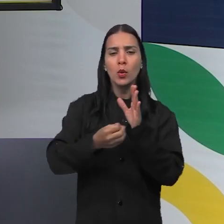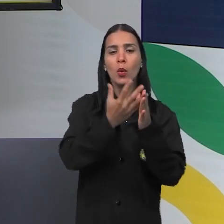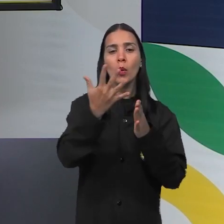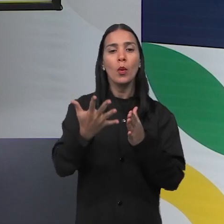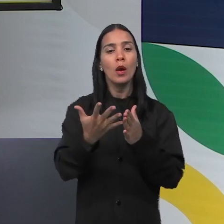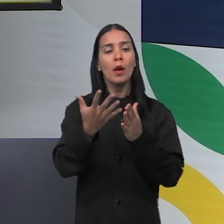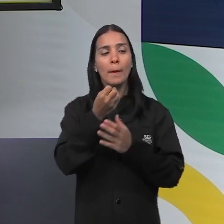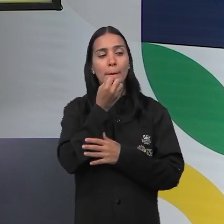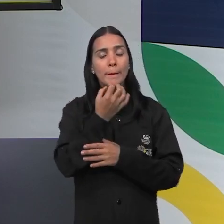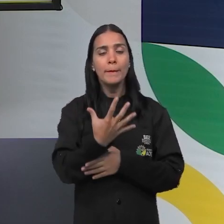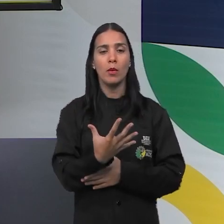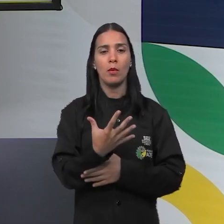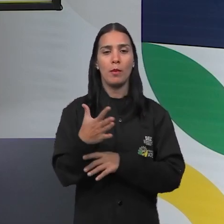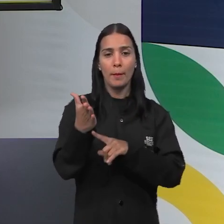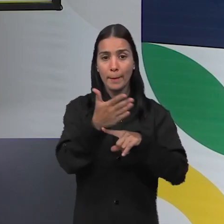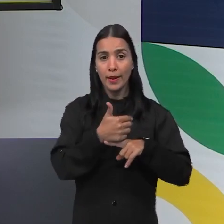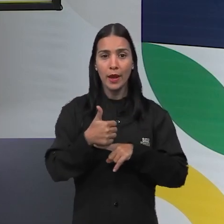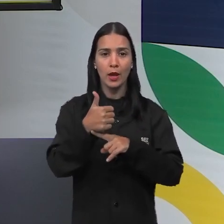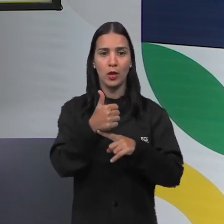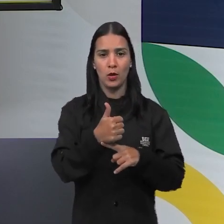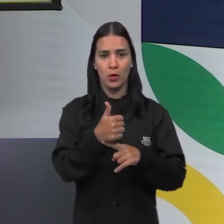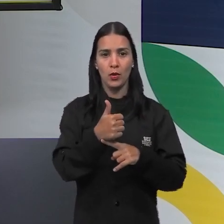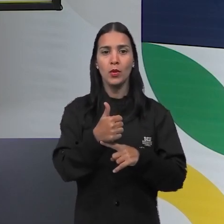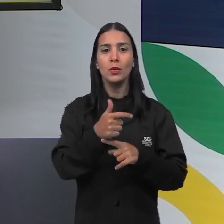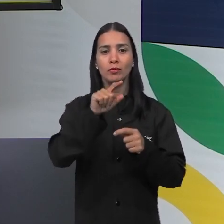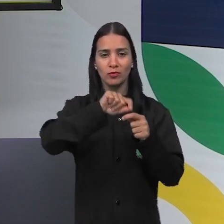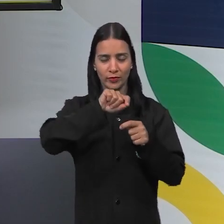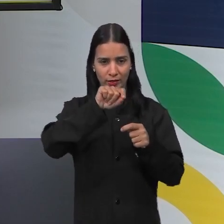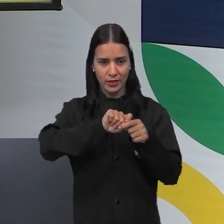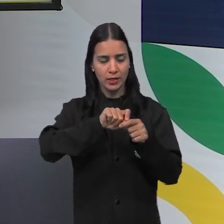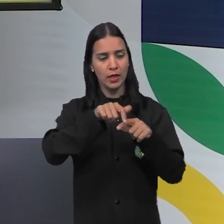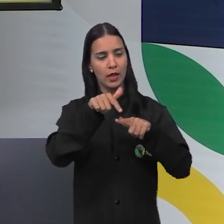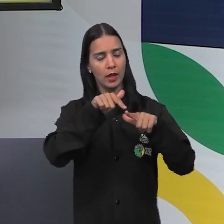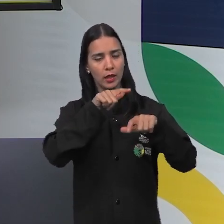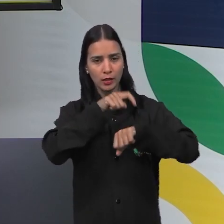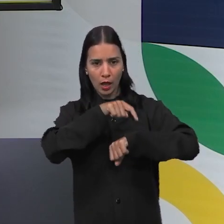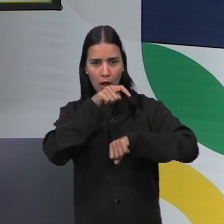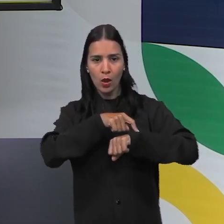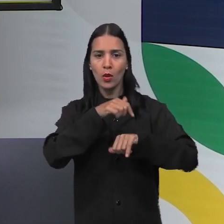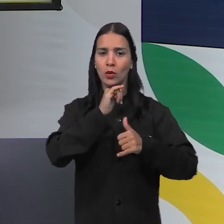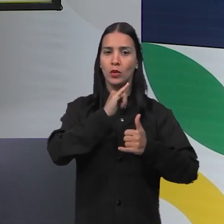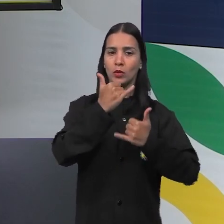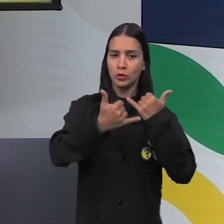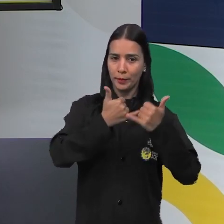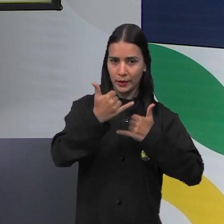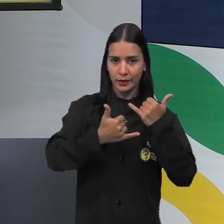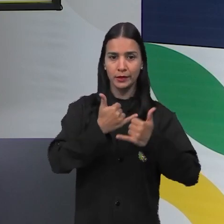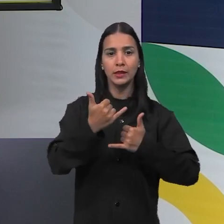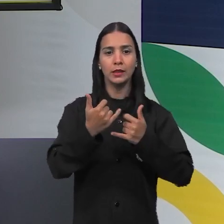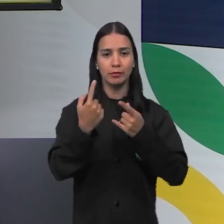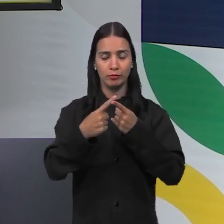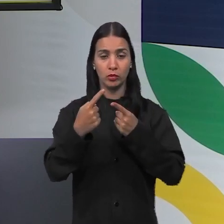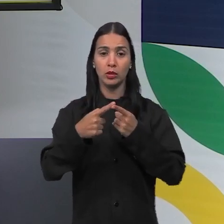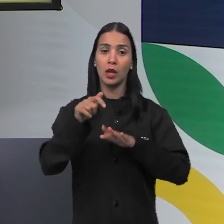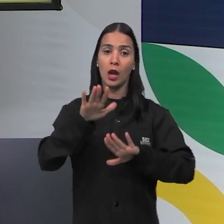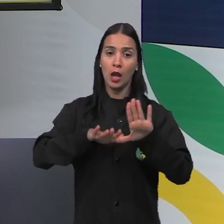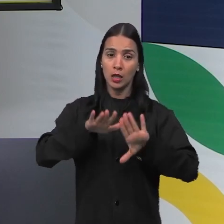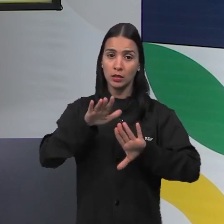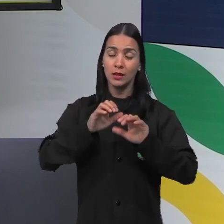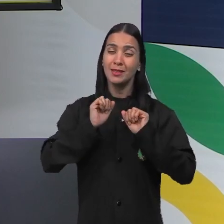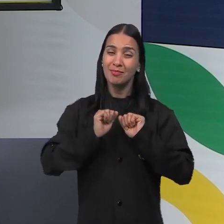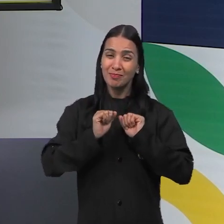essas ações devam acontecer, qual seria o meu posicionamento mais adequado a partir do momento que elas se